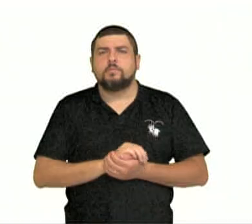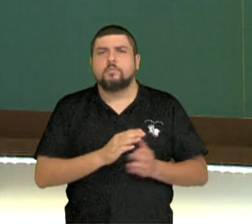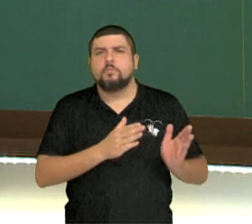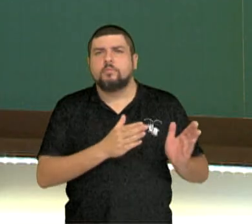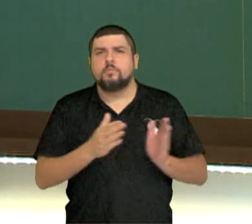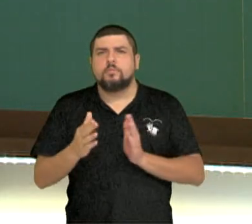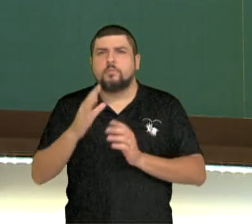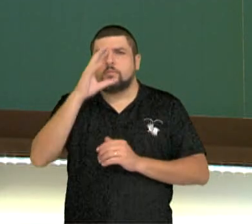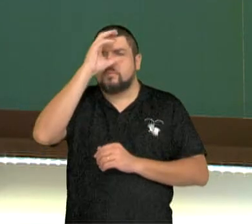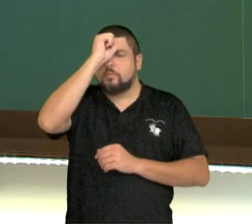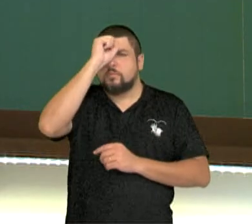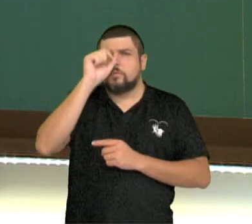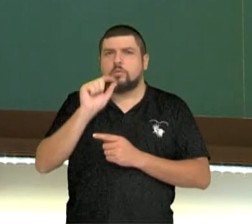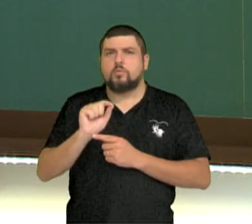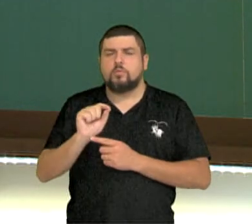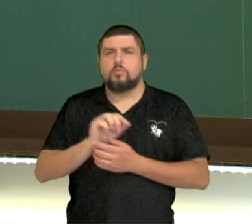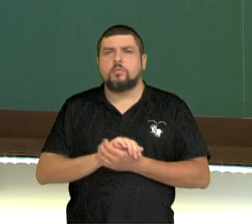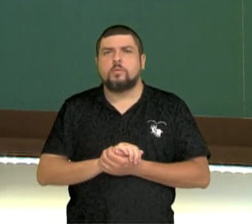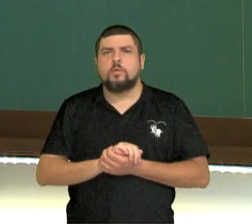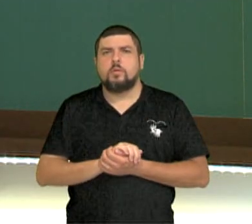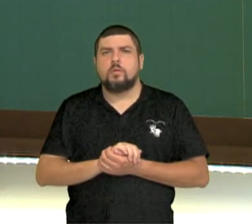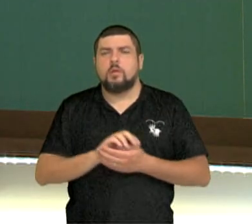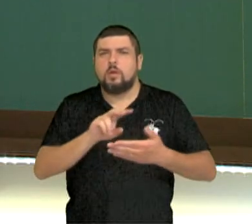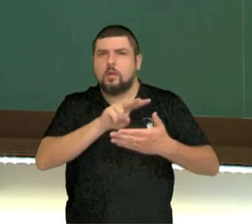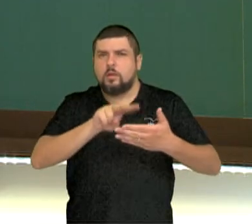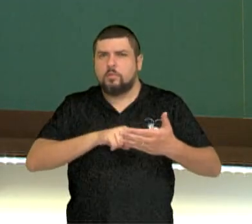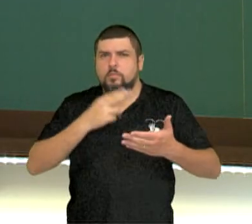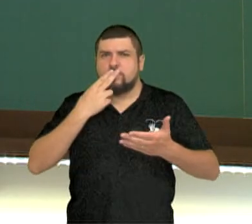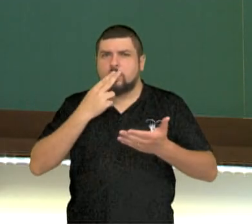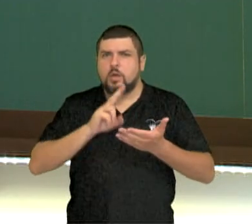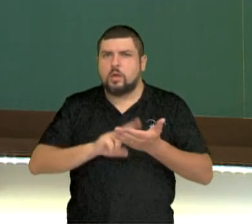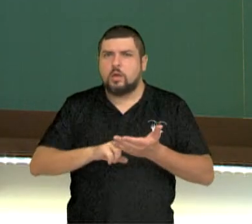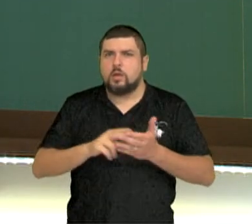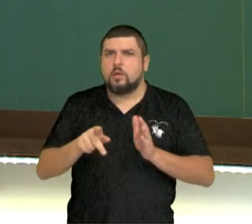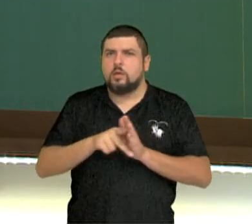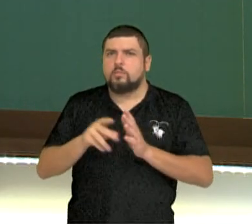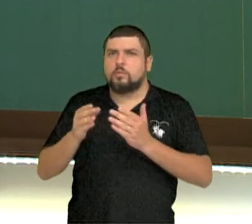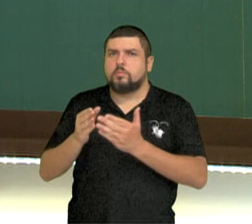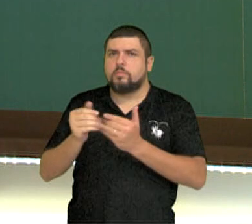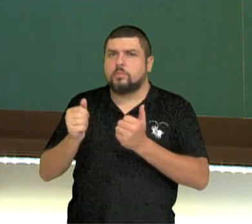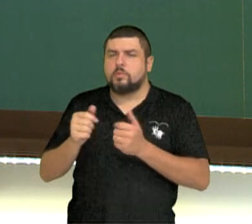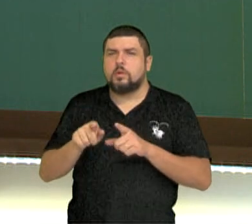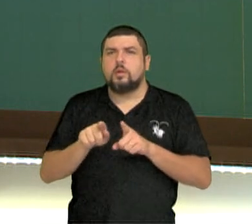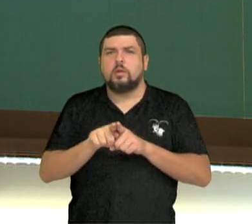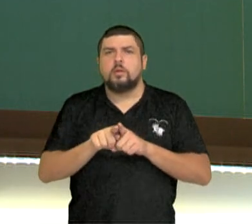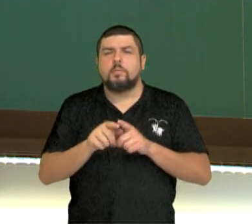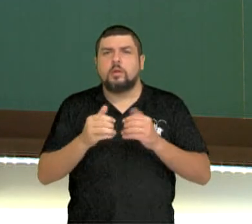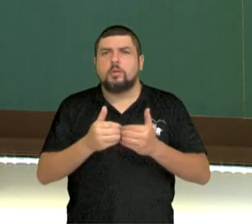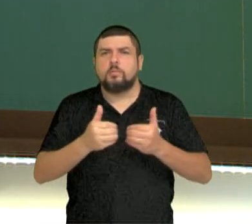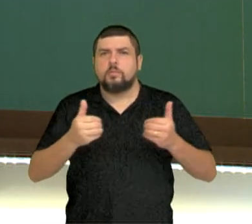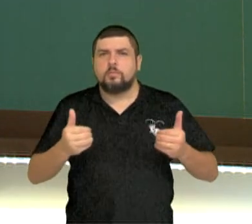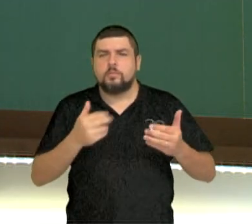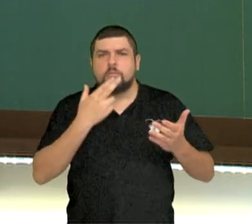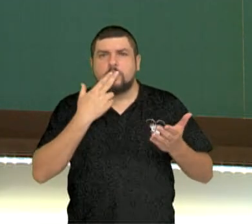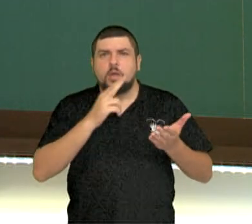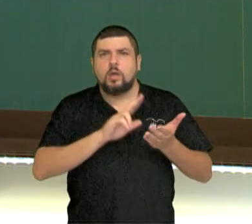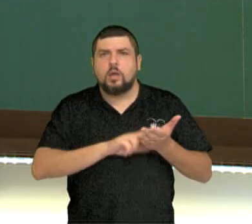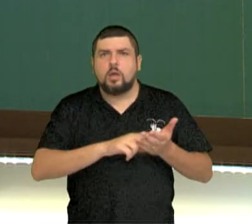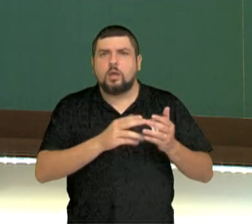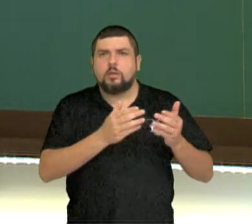uma carta de reivindicação, compreendemos as particularidades e diferenças entre carta de